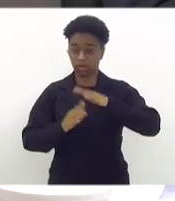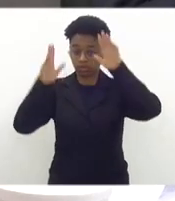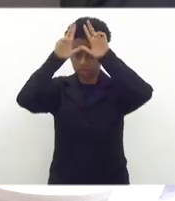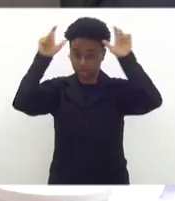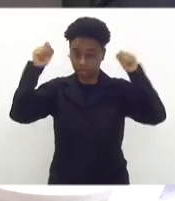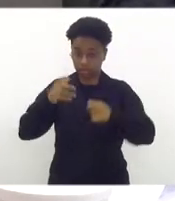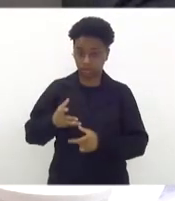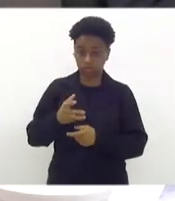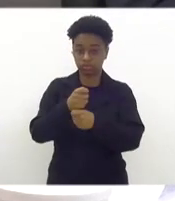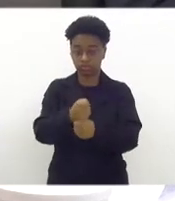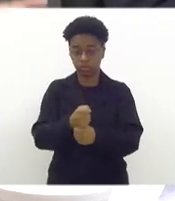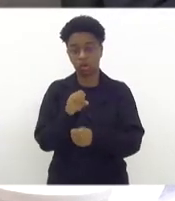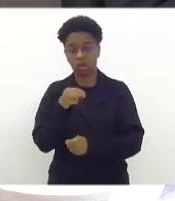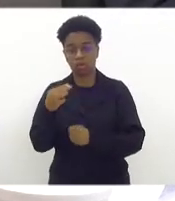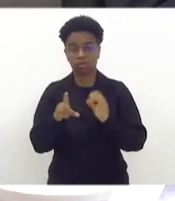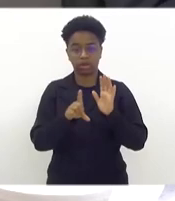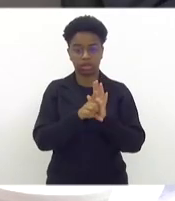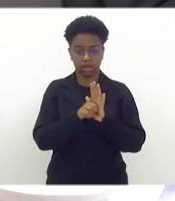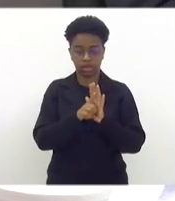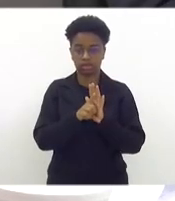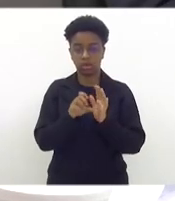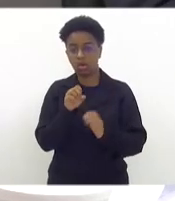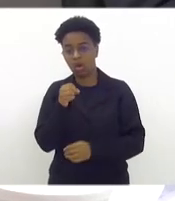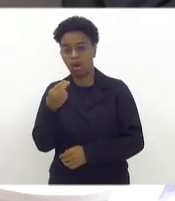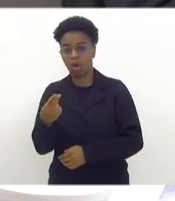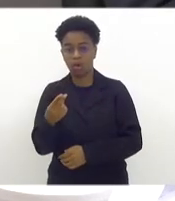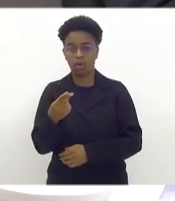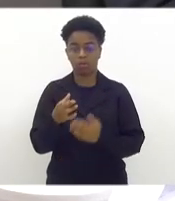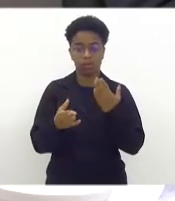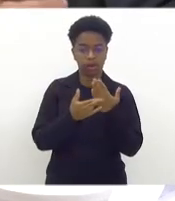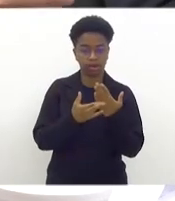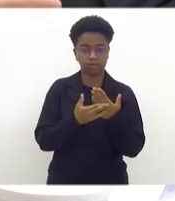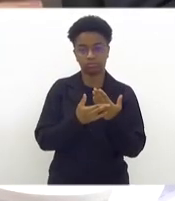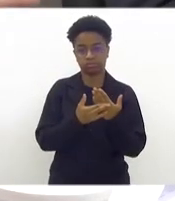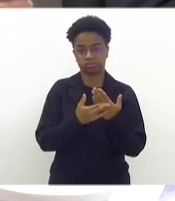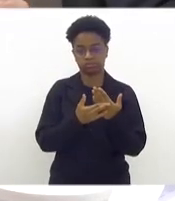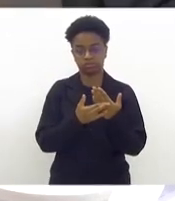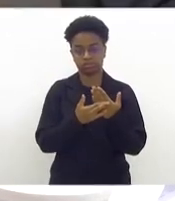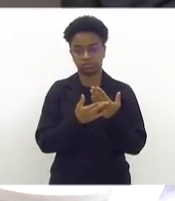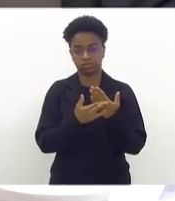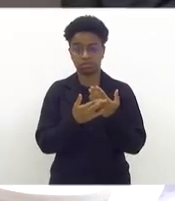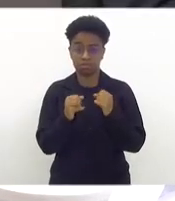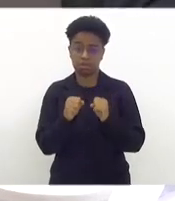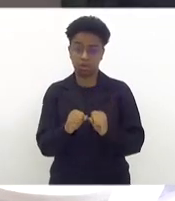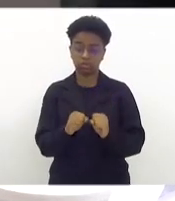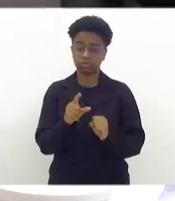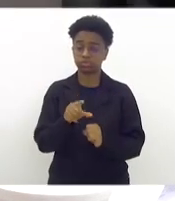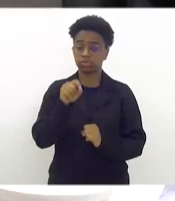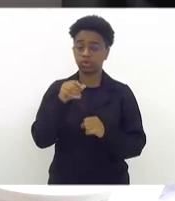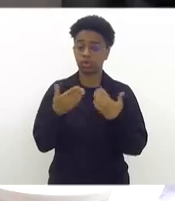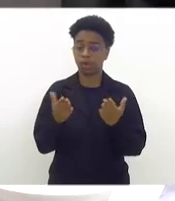de Contas, ou na sua lei orgânica, ou no seu regimento interno, pode definir os